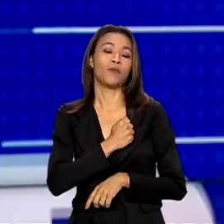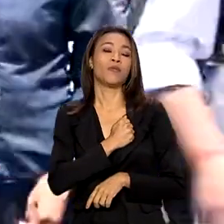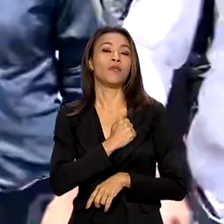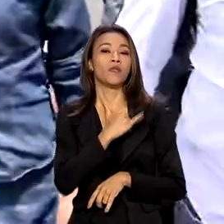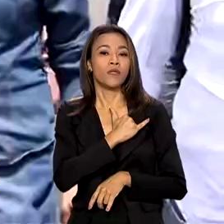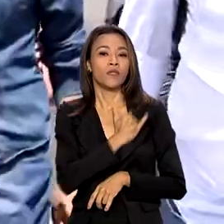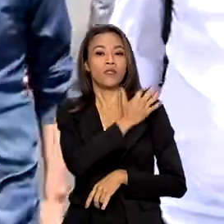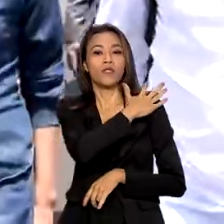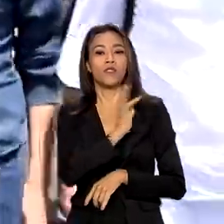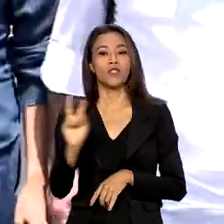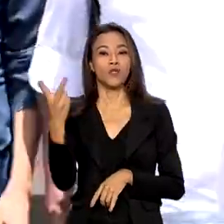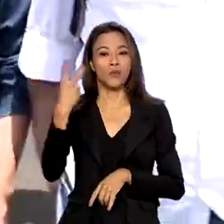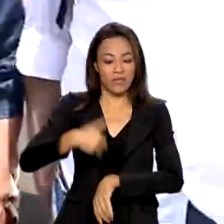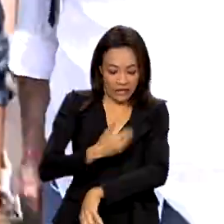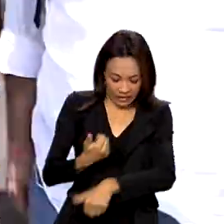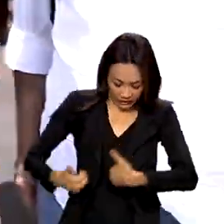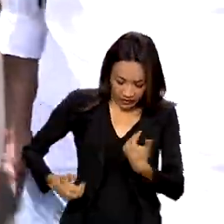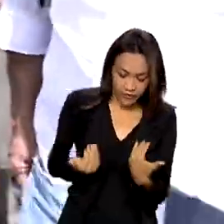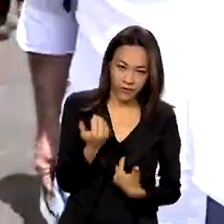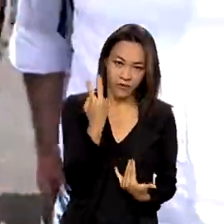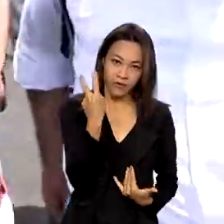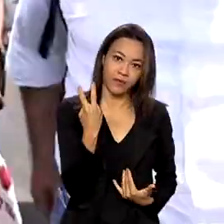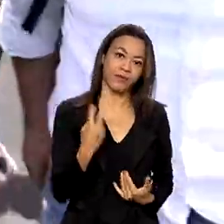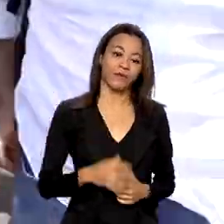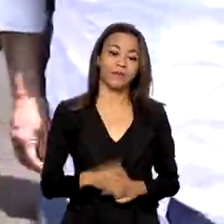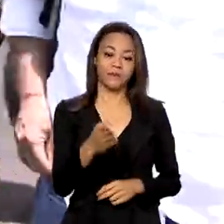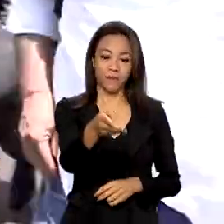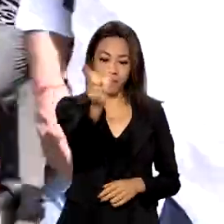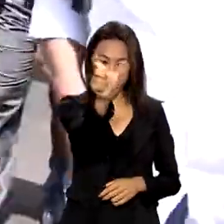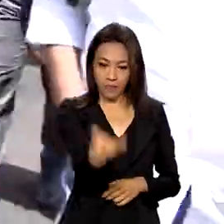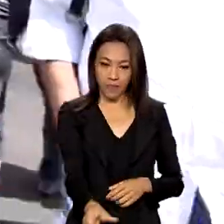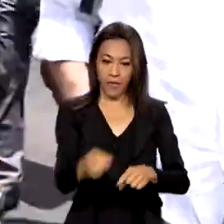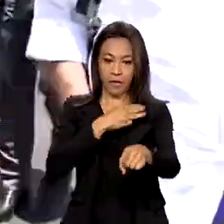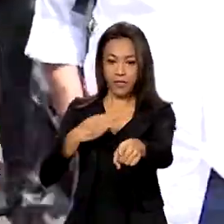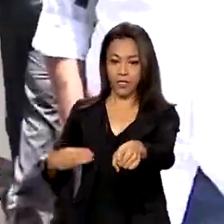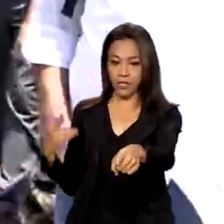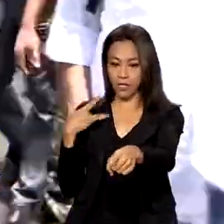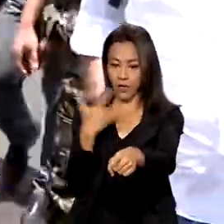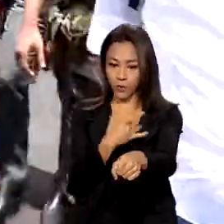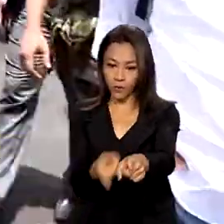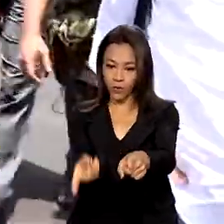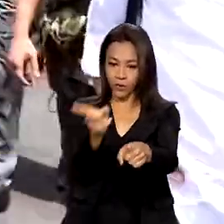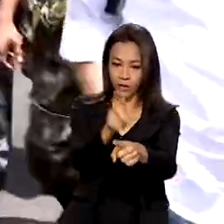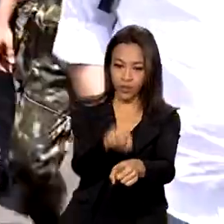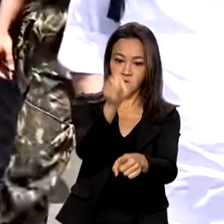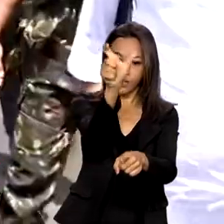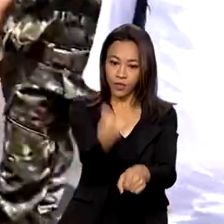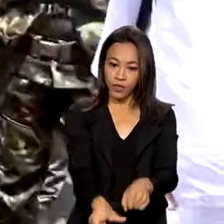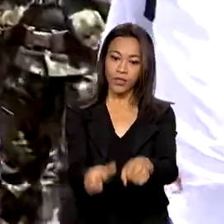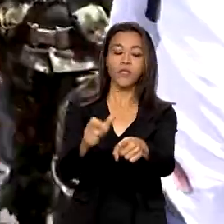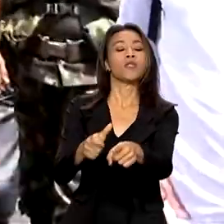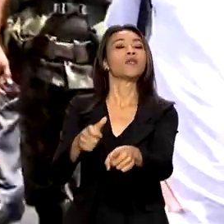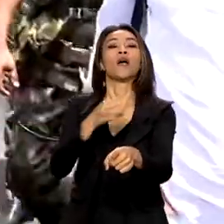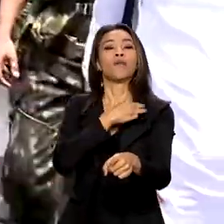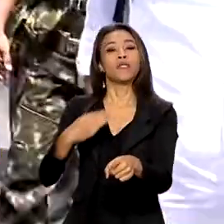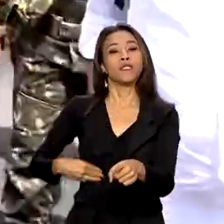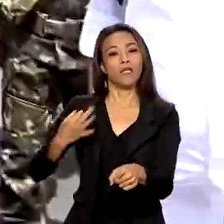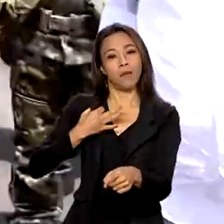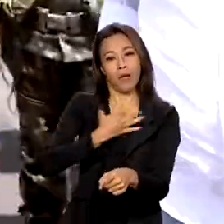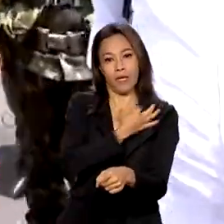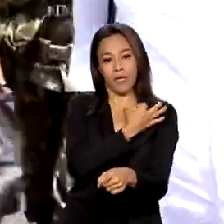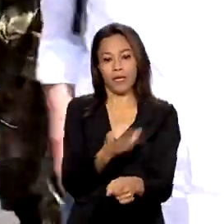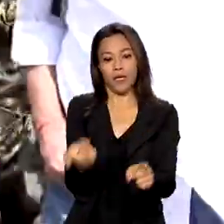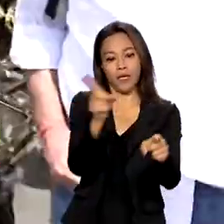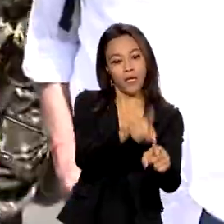feridos. As ministras da Saúde, Nísia Trindade, do Meio Ambiente e Mudança do Clima, Marina Silva, e dos